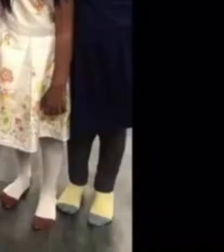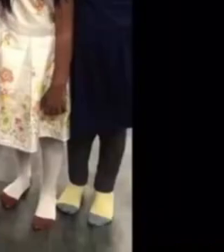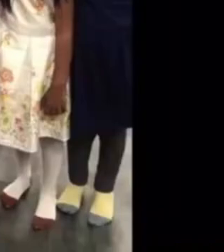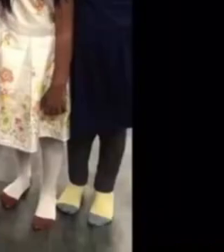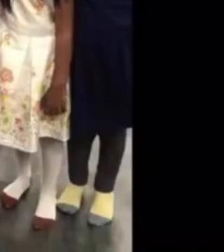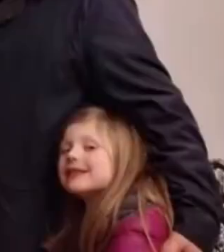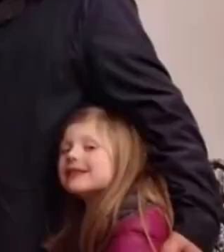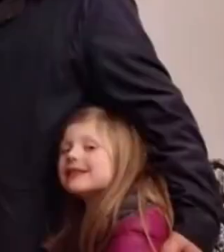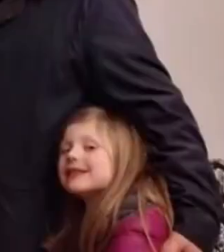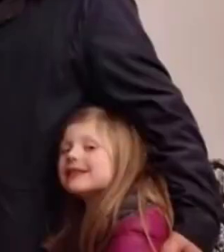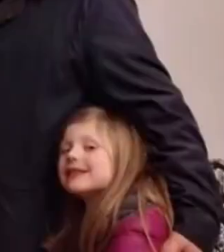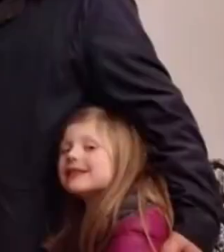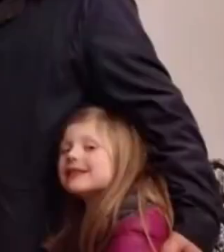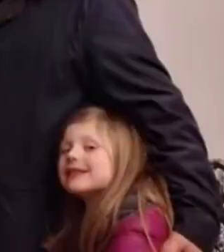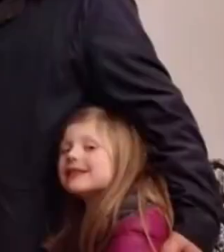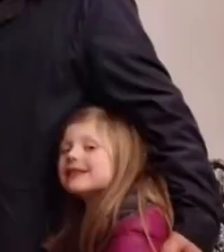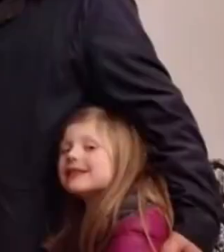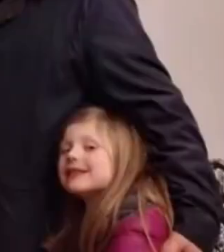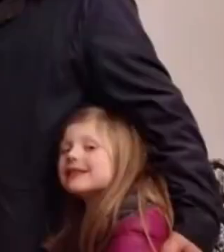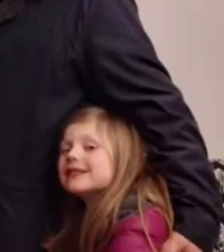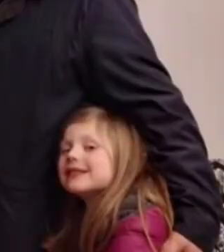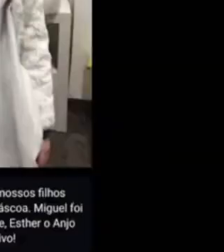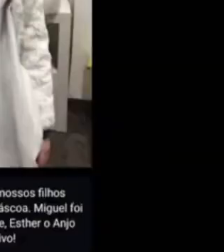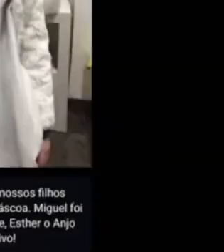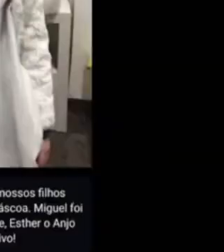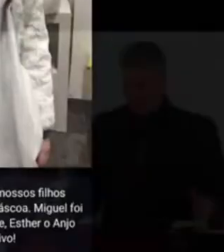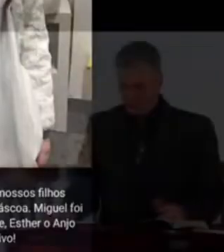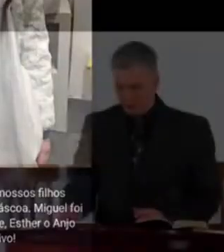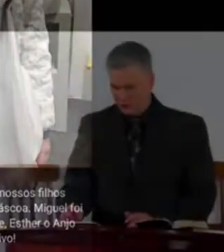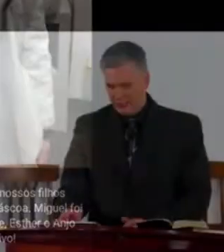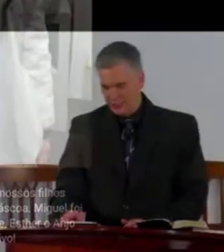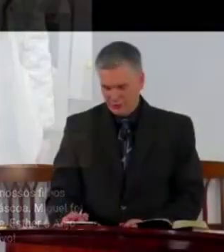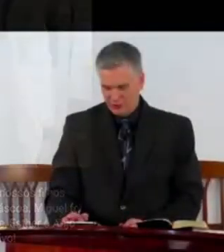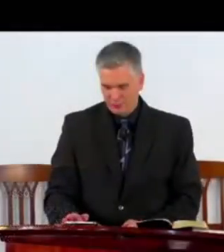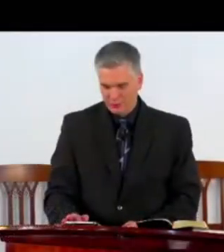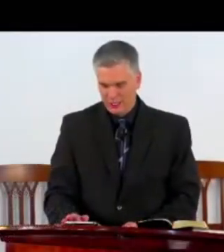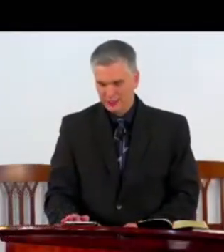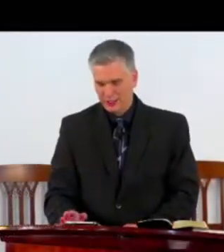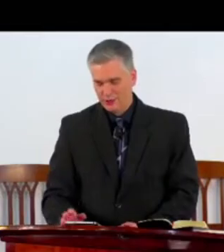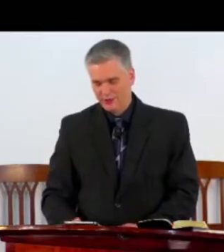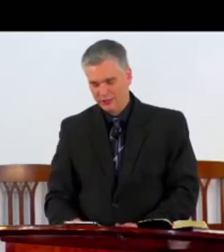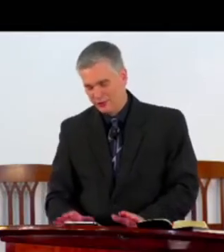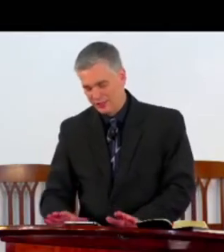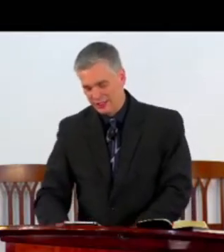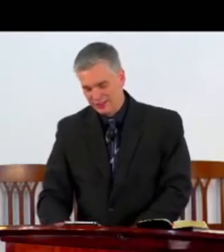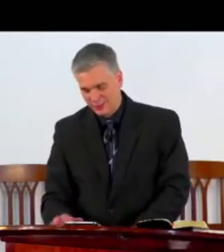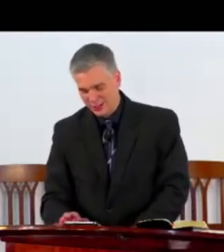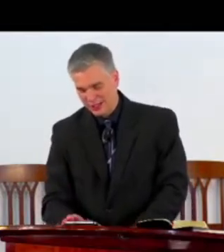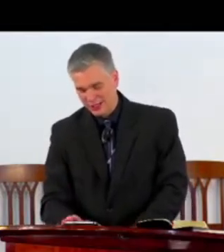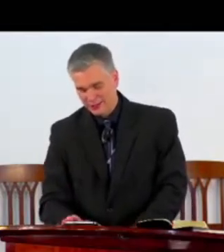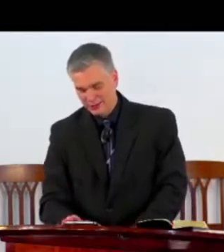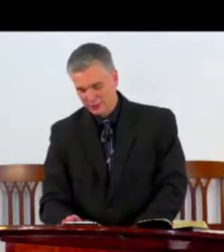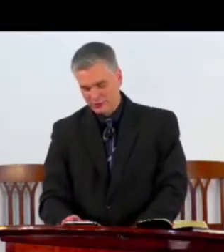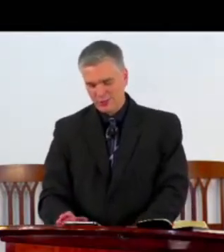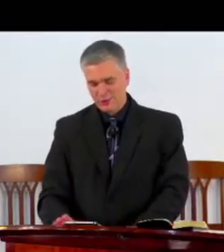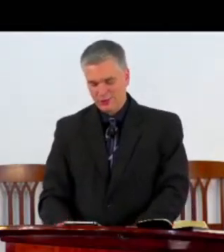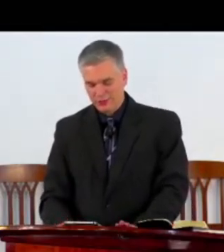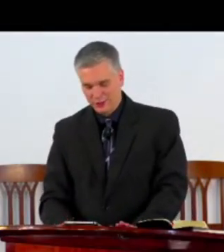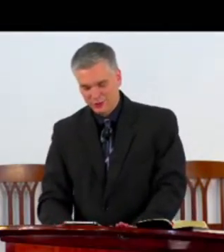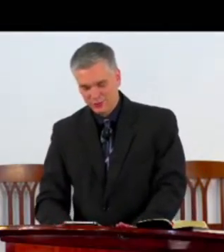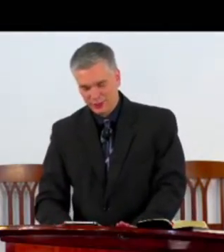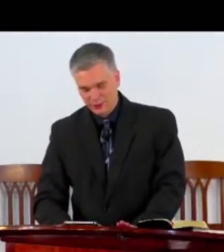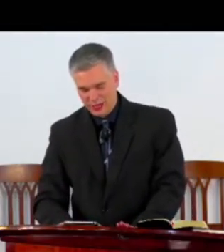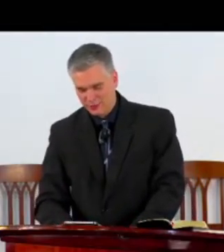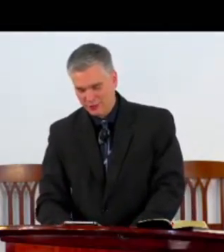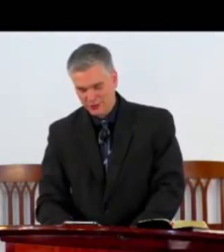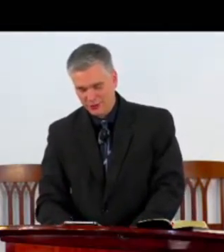carne, fruto do Espírito. Eu gostaria que você pudesse renovar sua vida nessa manhã, ter um tempo com Deus